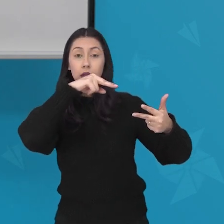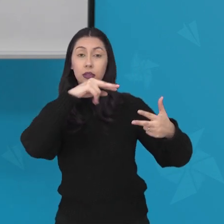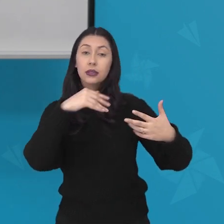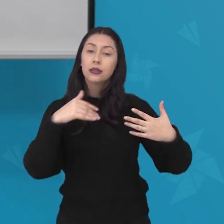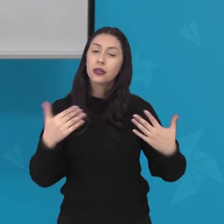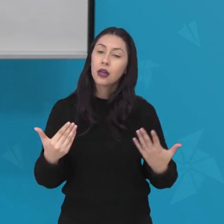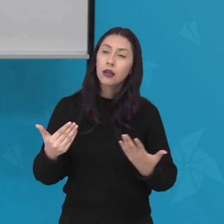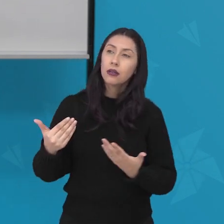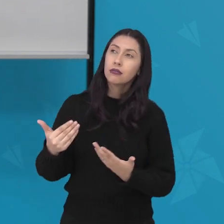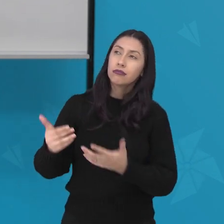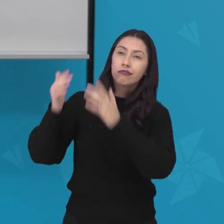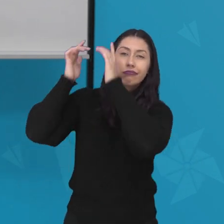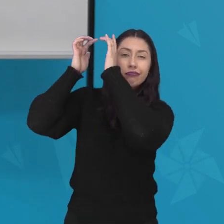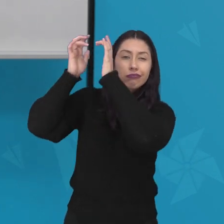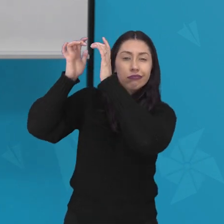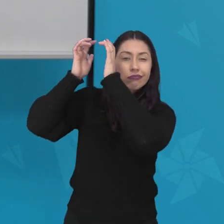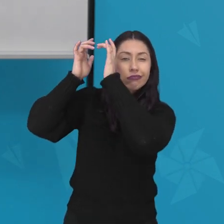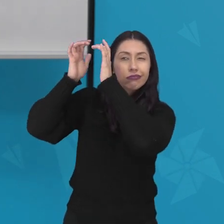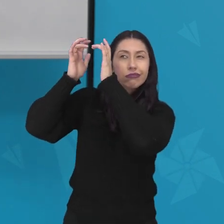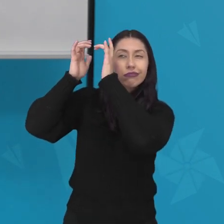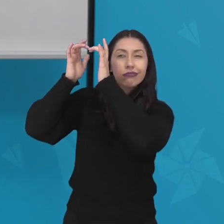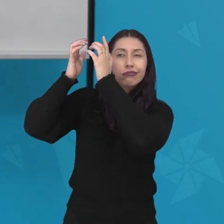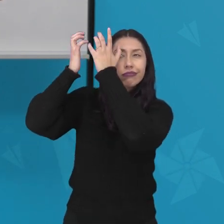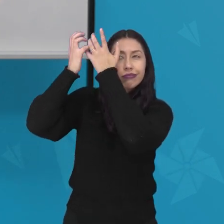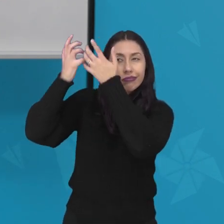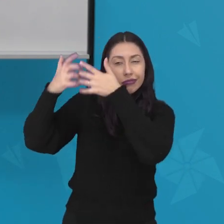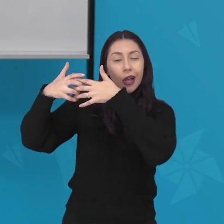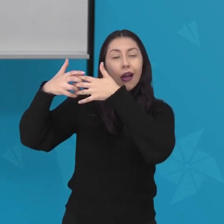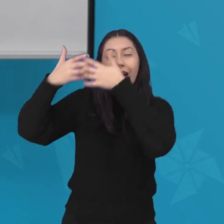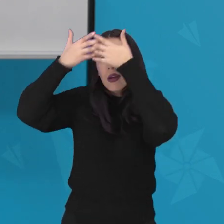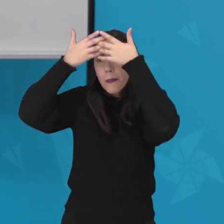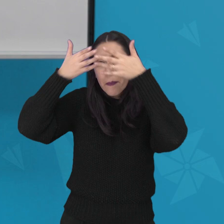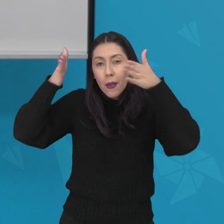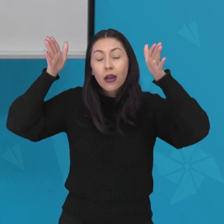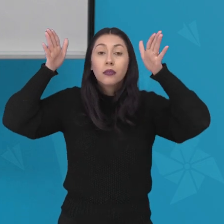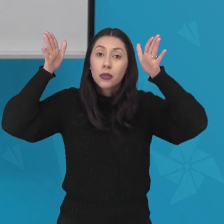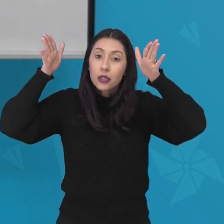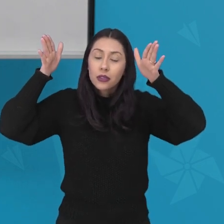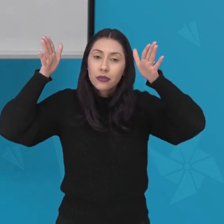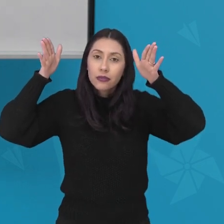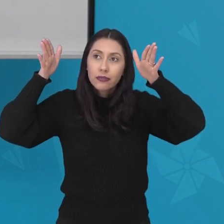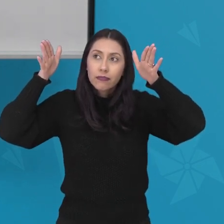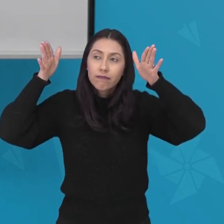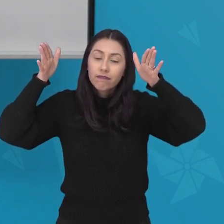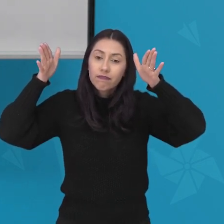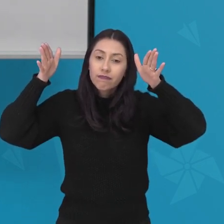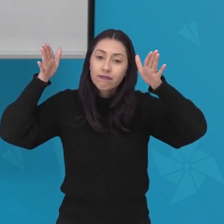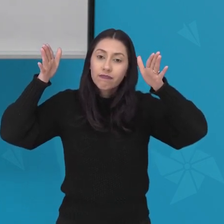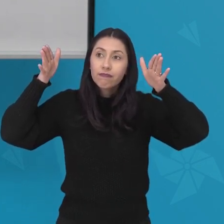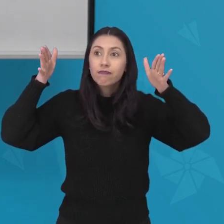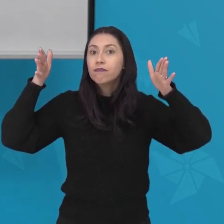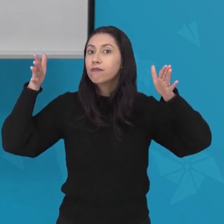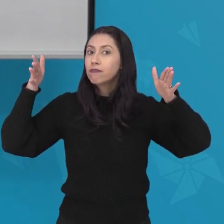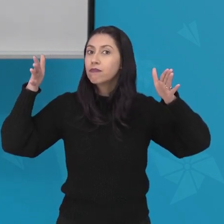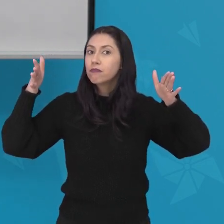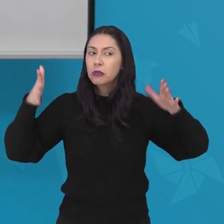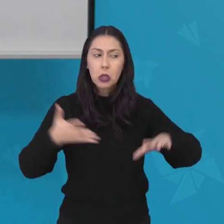maneira um pouco mais ampla, né, a gente poderia dizer, em termos de uma linguagem de hoje,